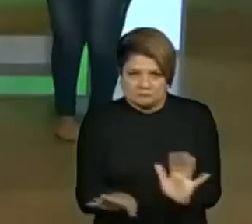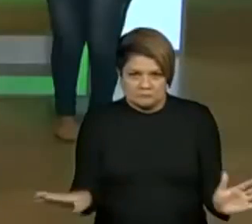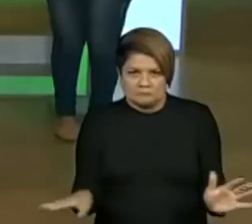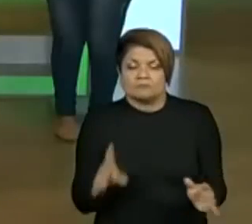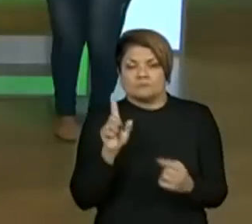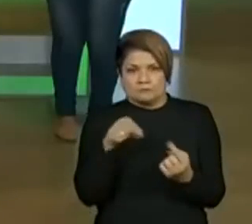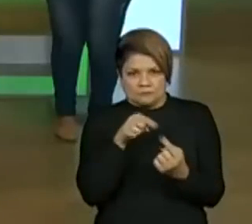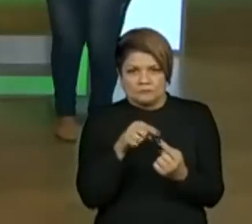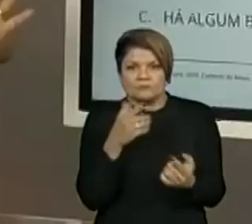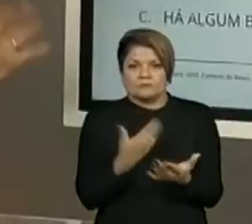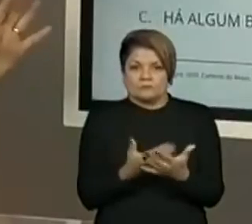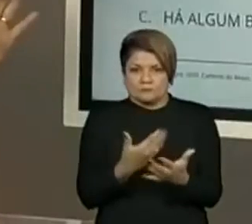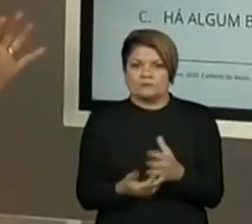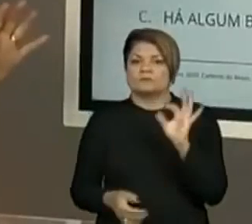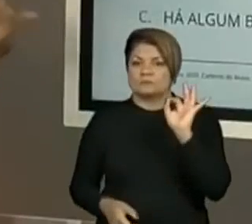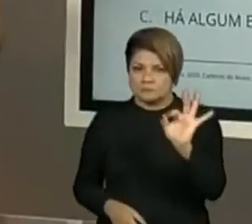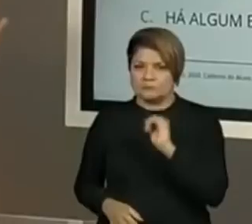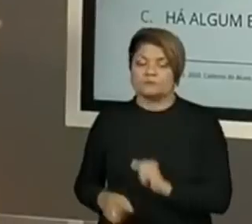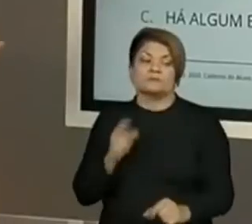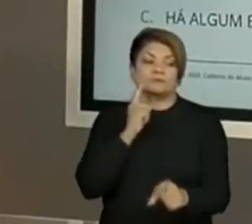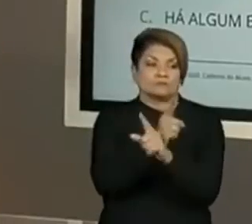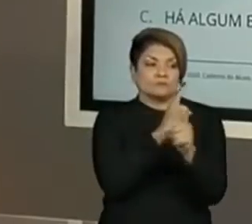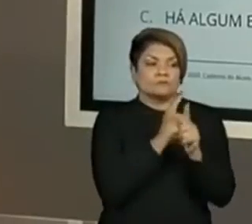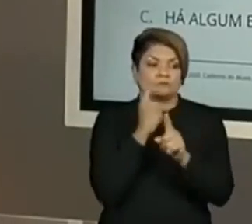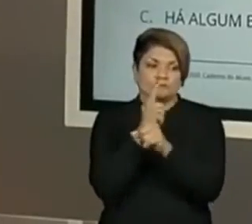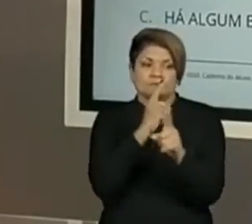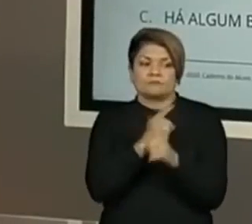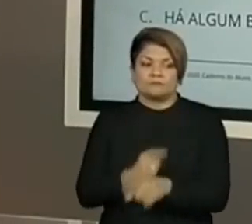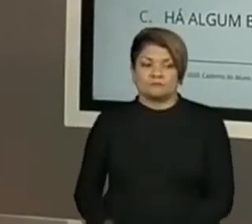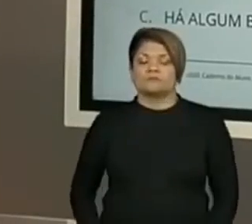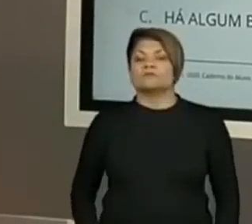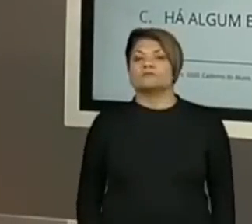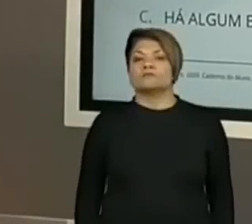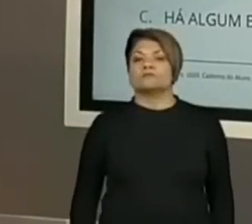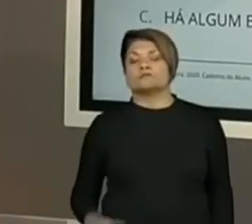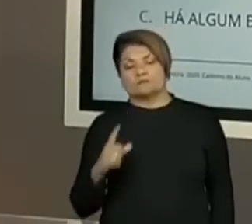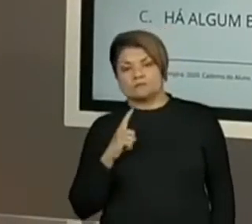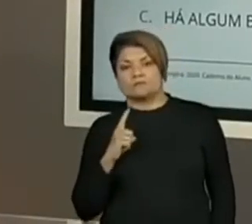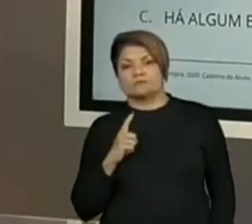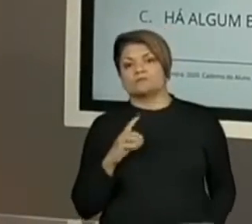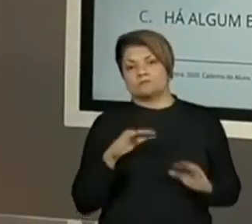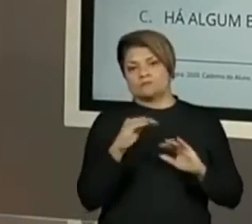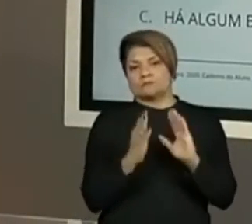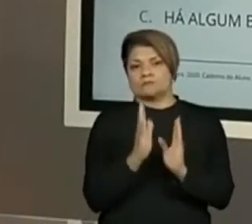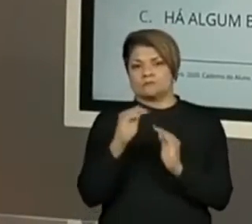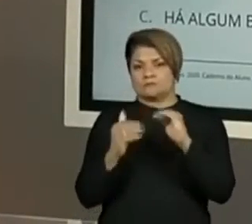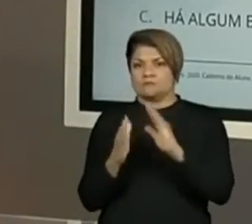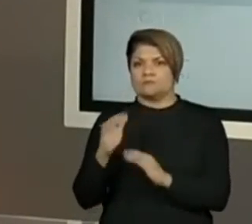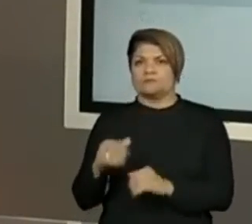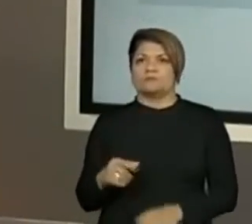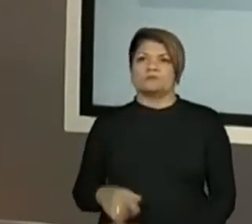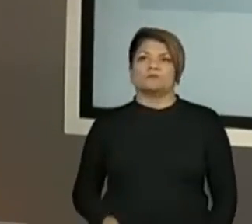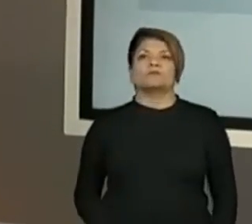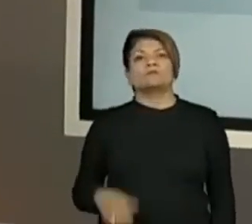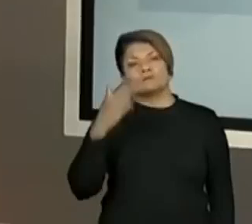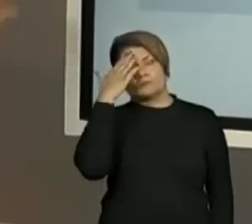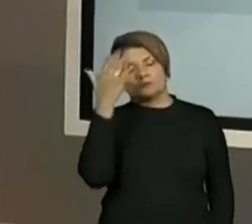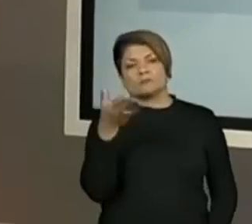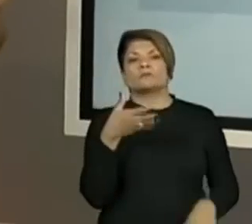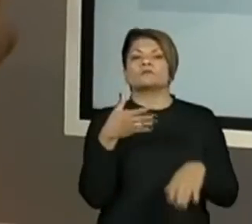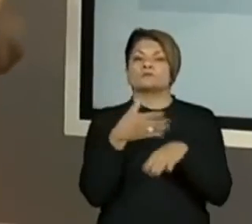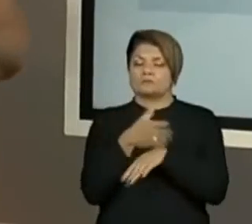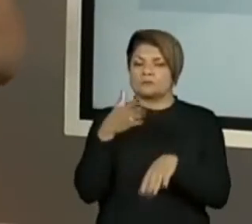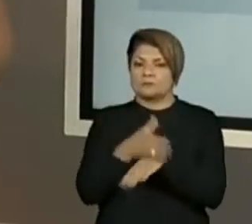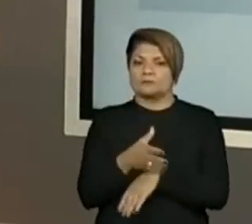objetivo da aula mesmo, a gente identificar aí os formatos que tem e que não tem. Muito obrigada de verdade pela participação de